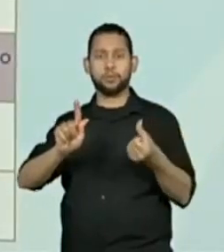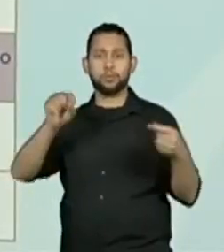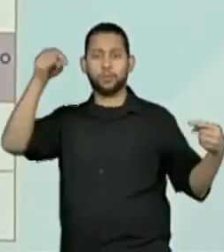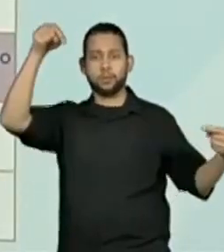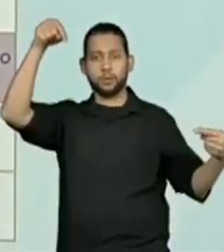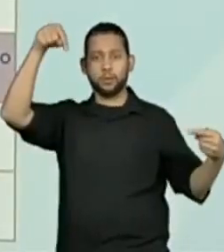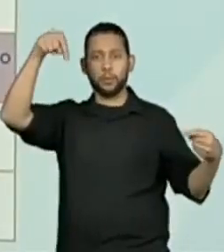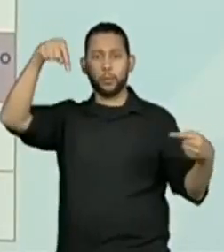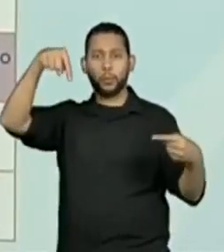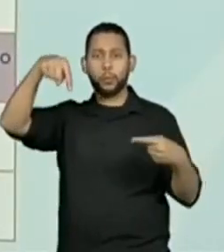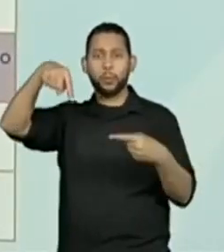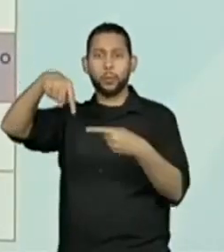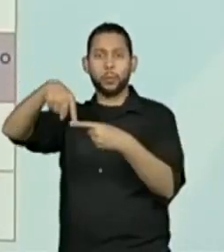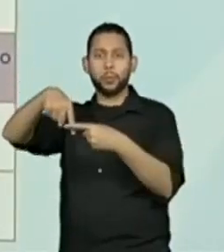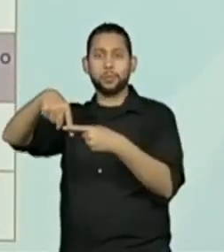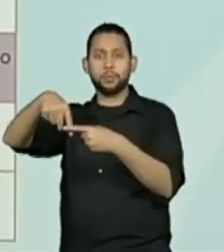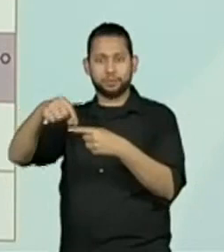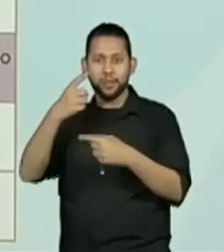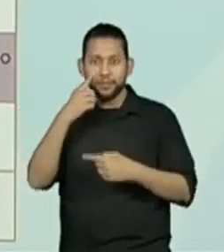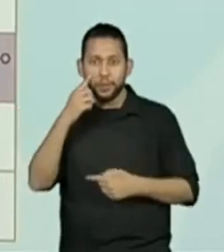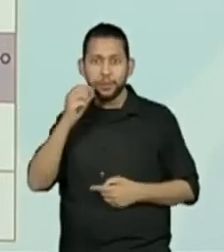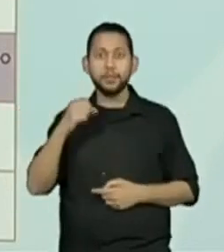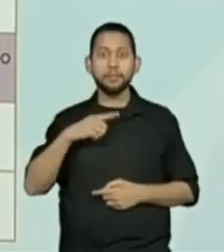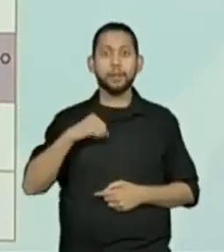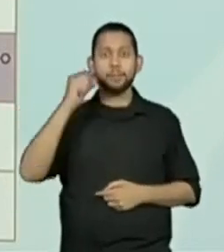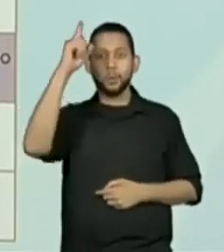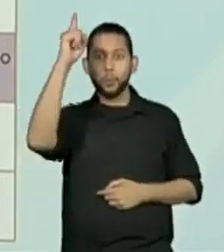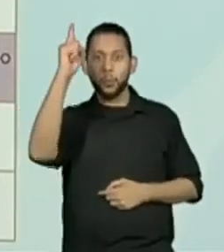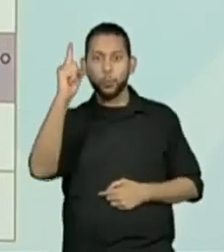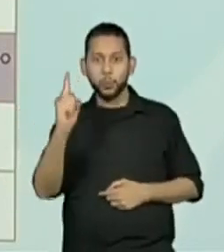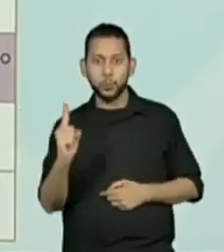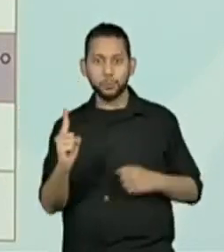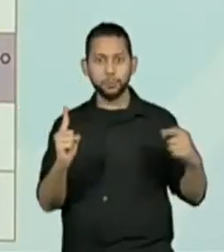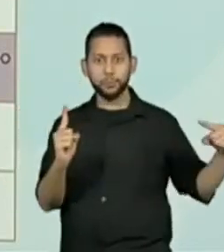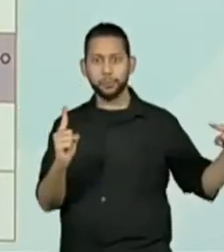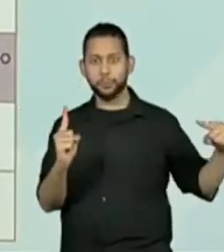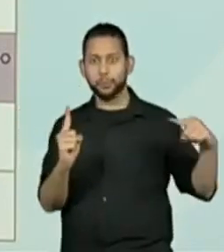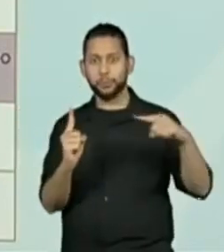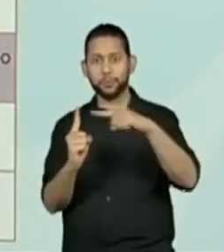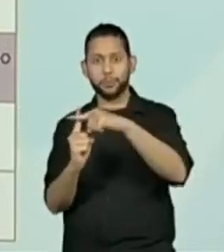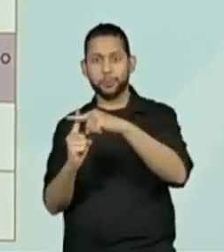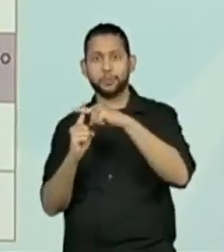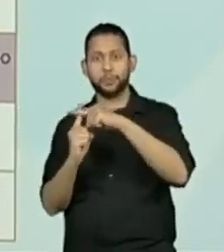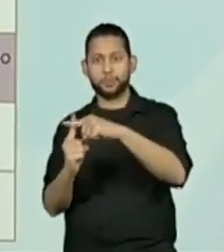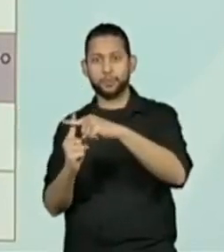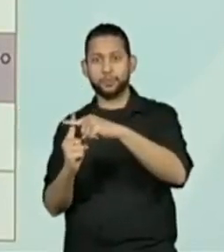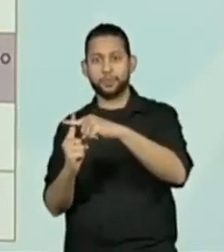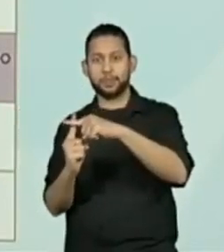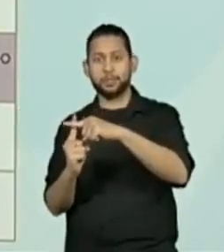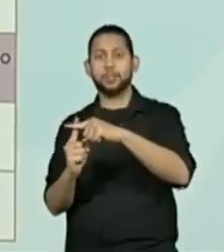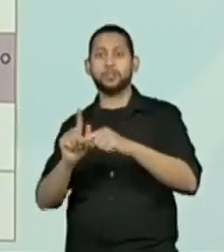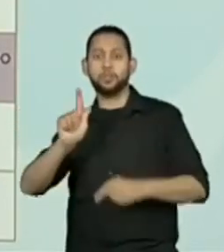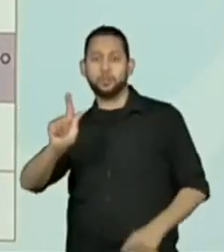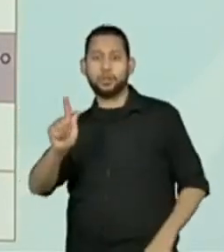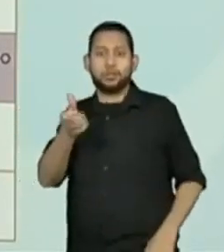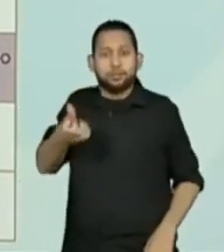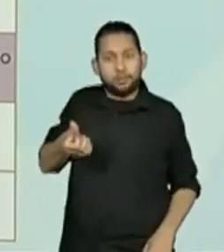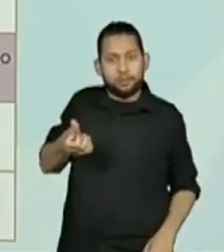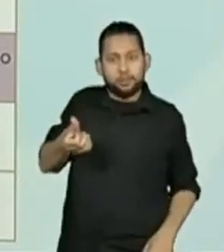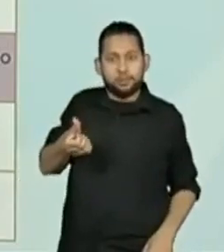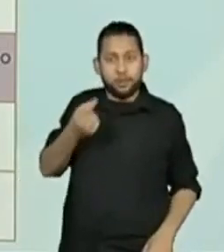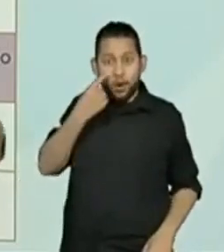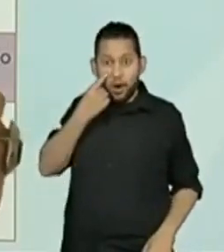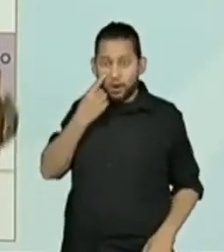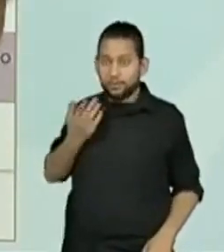vou fazer a ligação entre esses dois pontos, ok? É. A letra G e o número 6. Então, vamos lá. Se eu